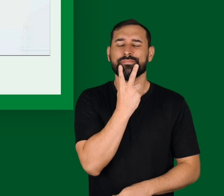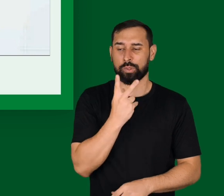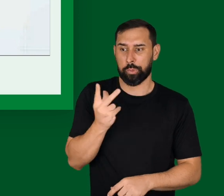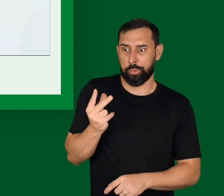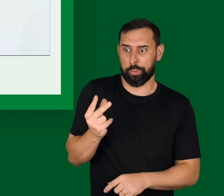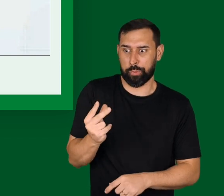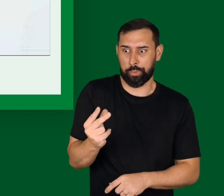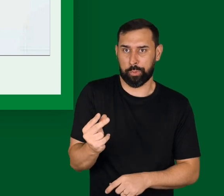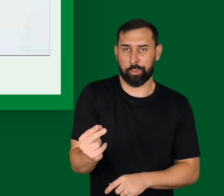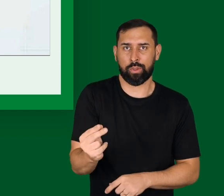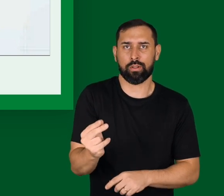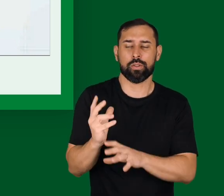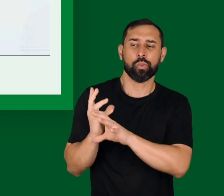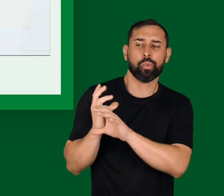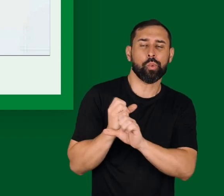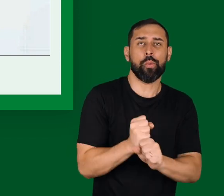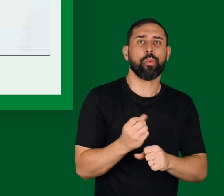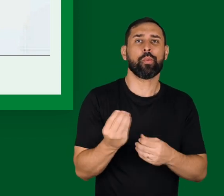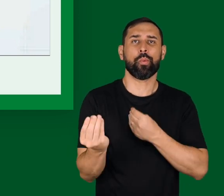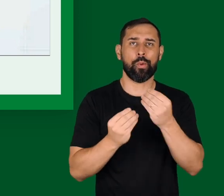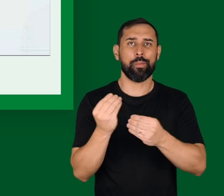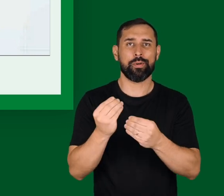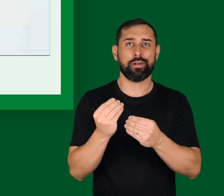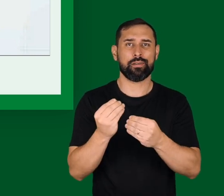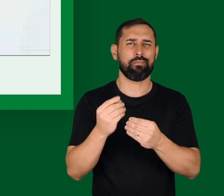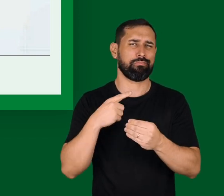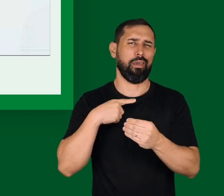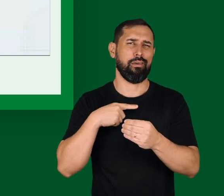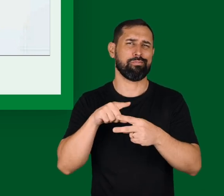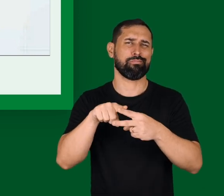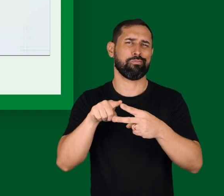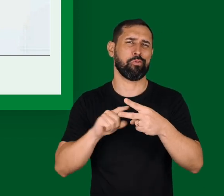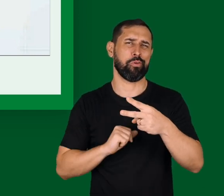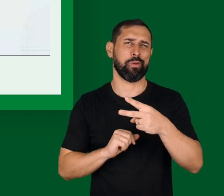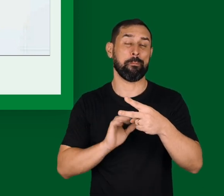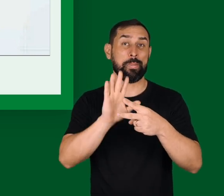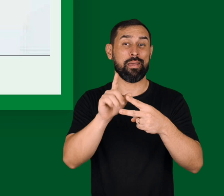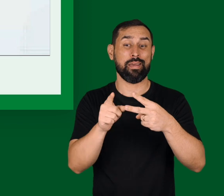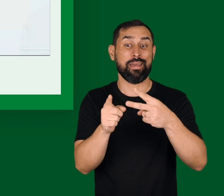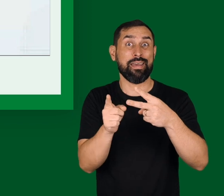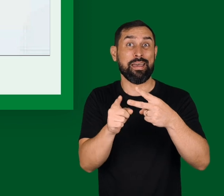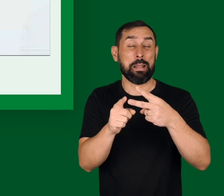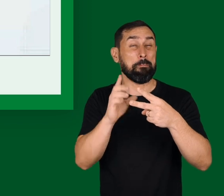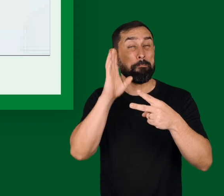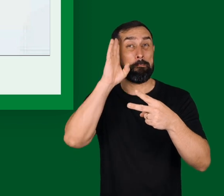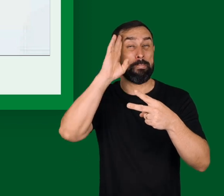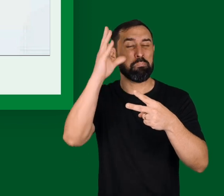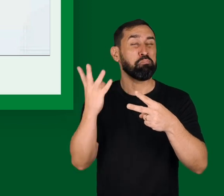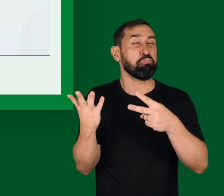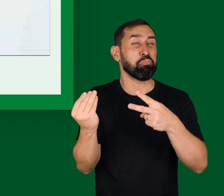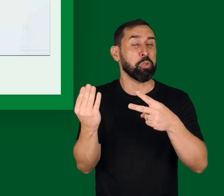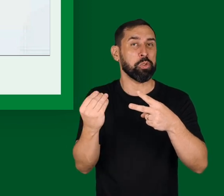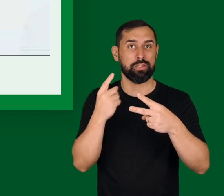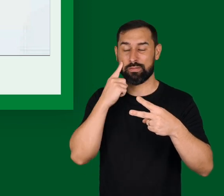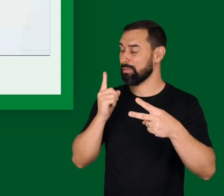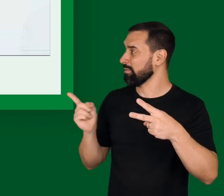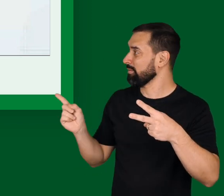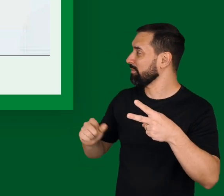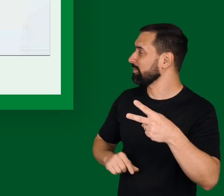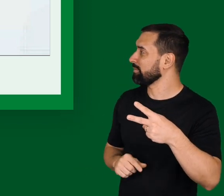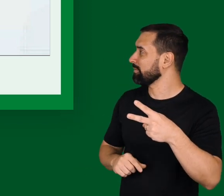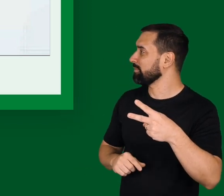com fentanil na dose de 1 micrograma por quilo por minuto, né? Hoje tem sido utilizado muito dentro das unidades